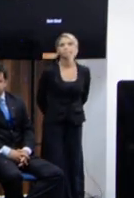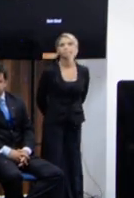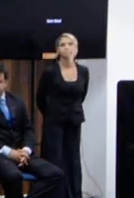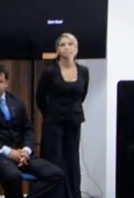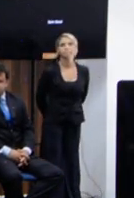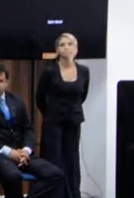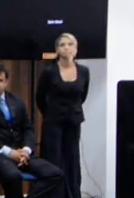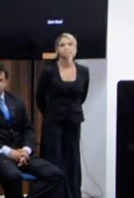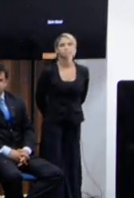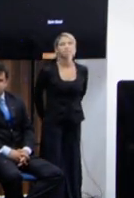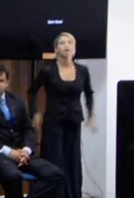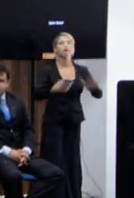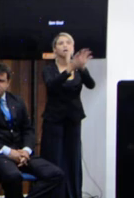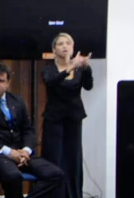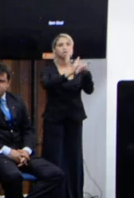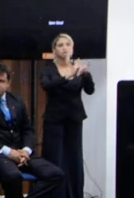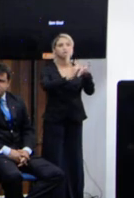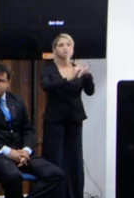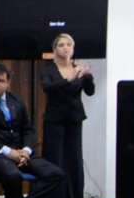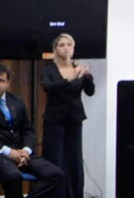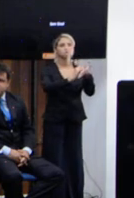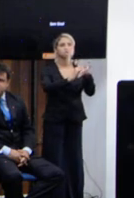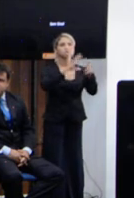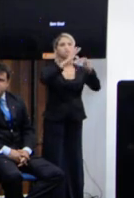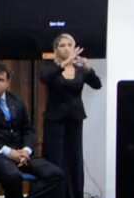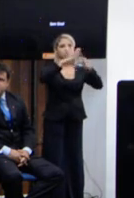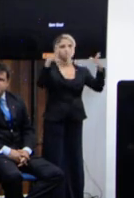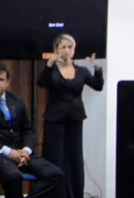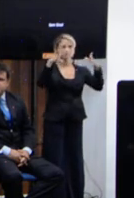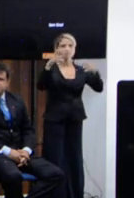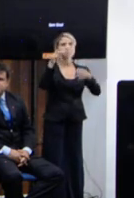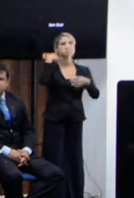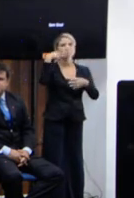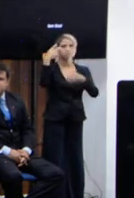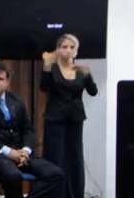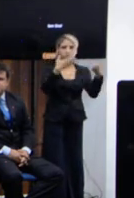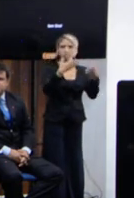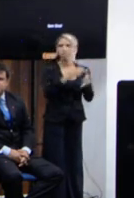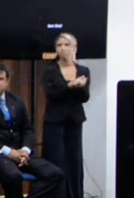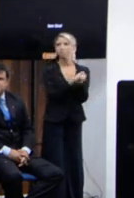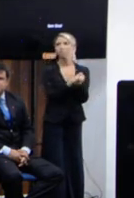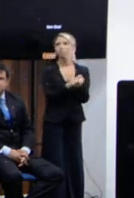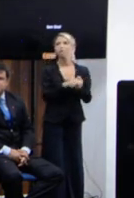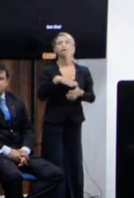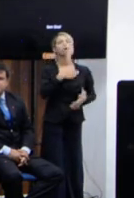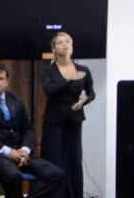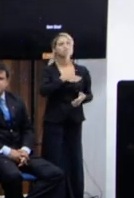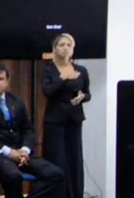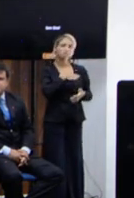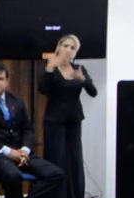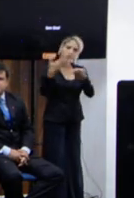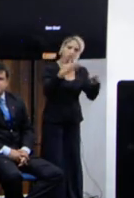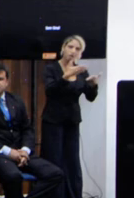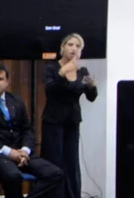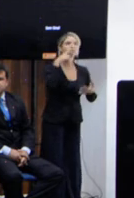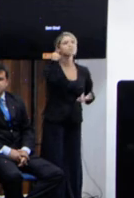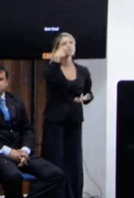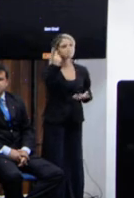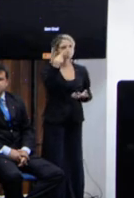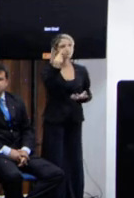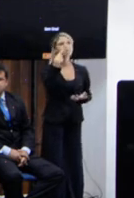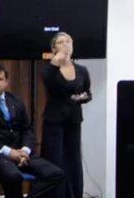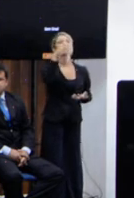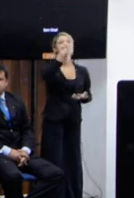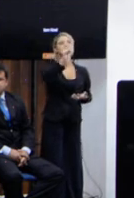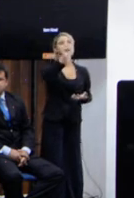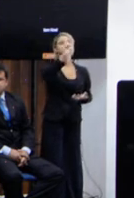Antes de liberar para o vereador, eu queria convidar um amigo. deputado estadual, doutor Serginho, para